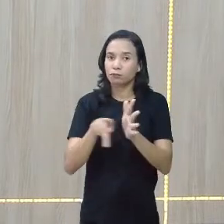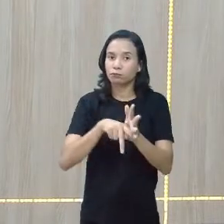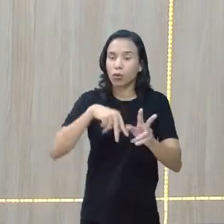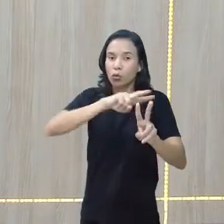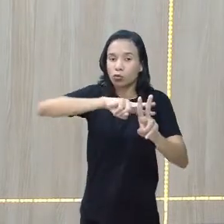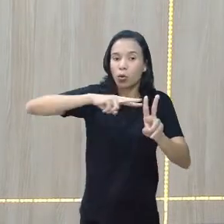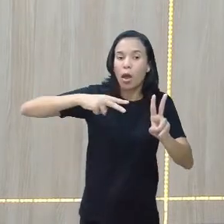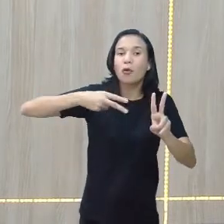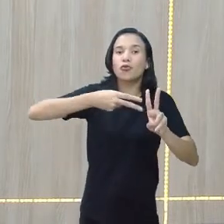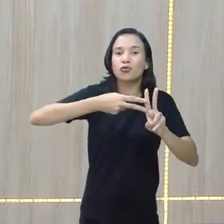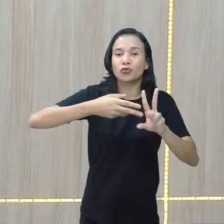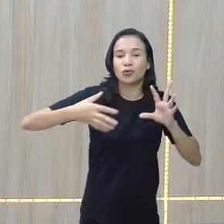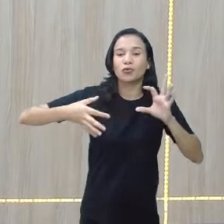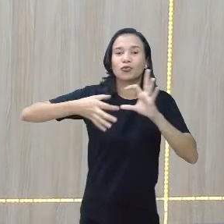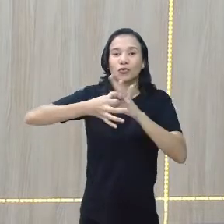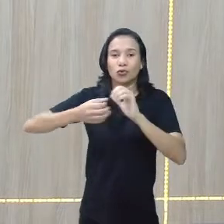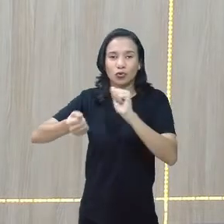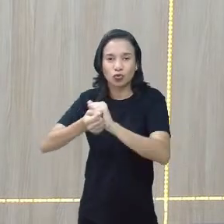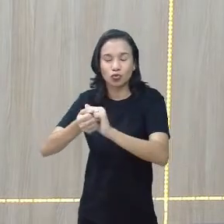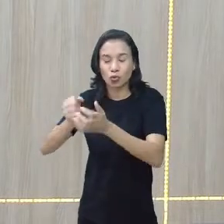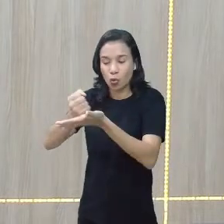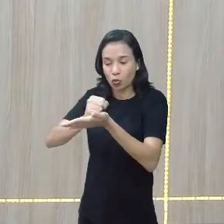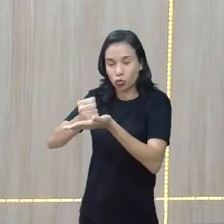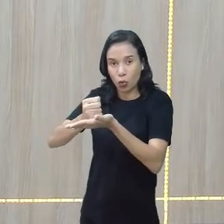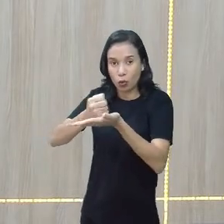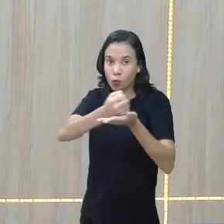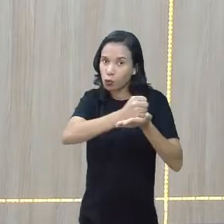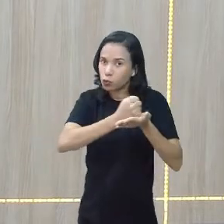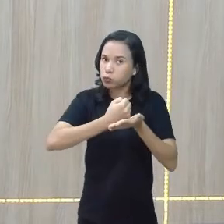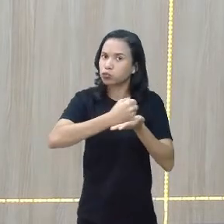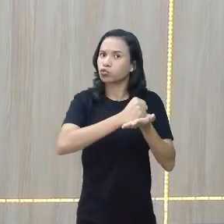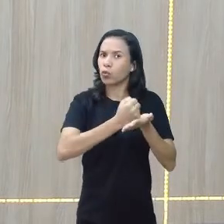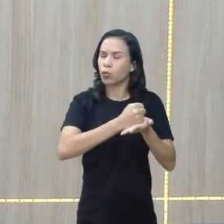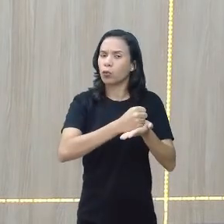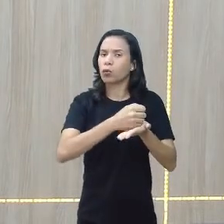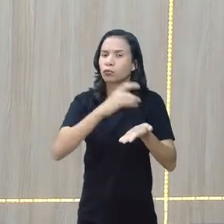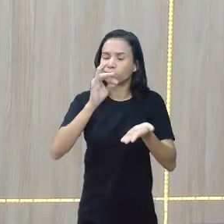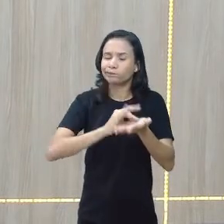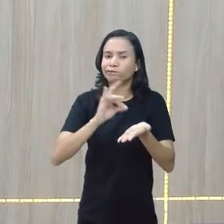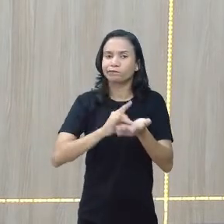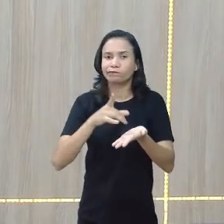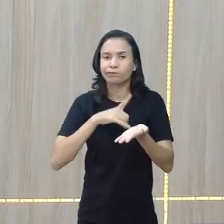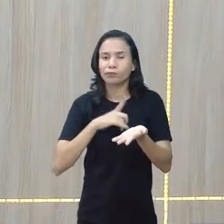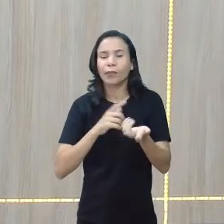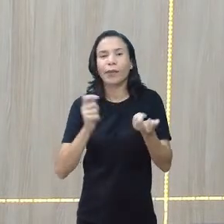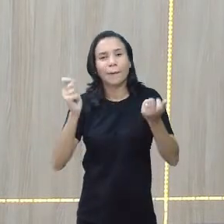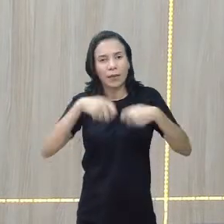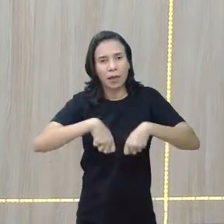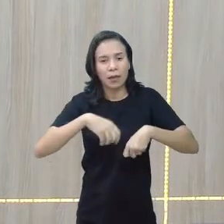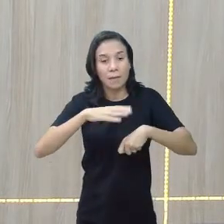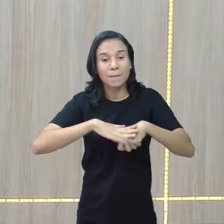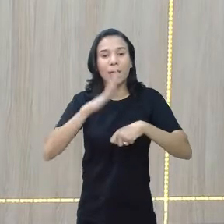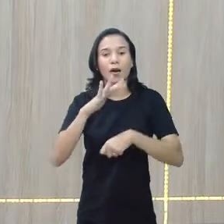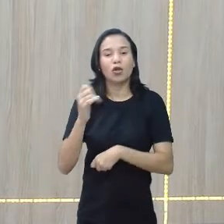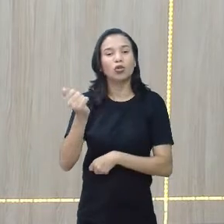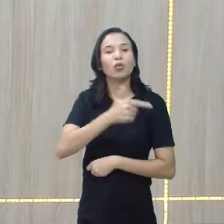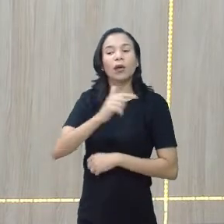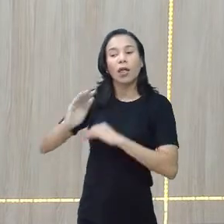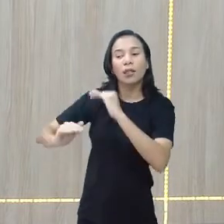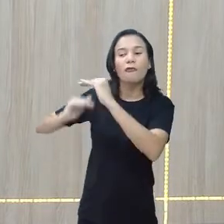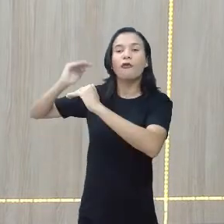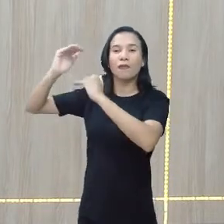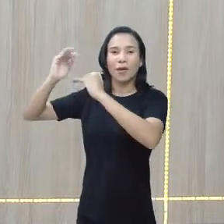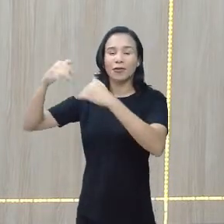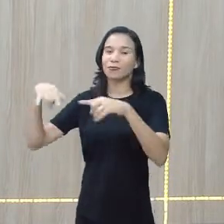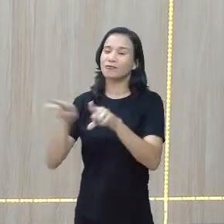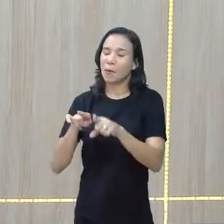se comunicam com os jogos. Então, o jogo, ele propicia de verdade, além do desenvolvimento, ele